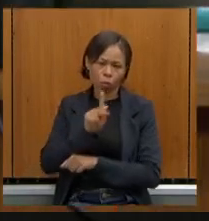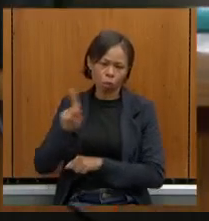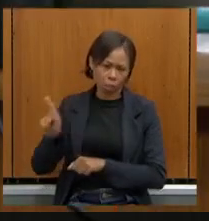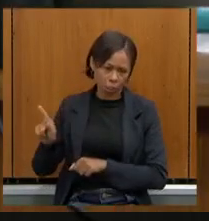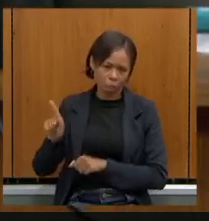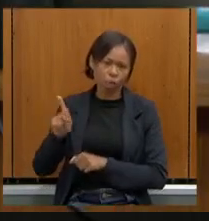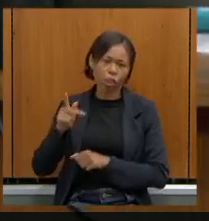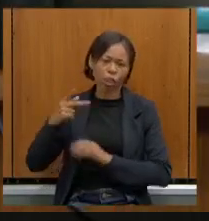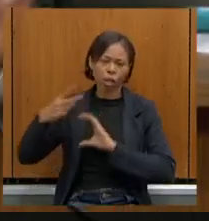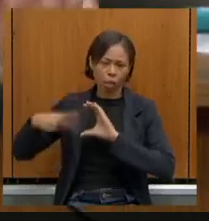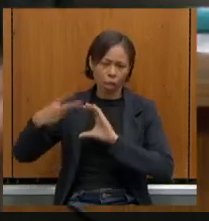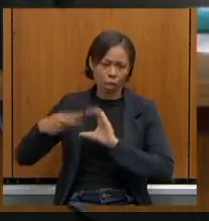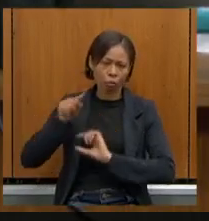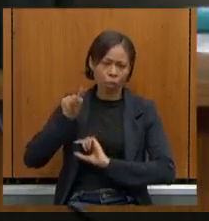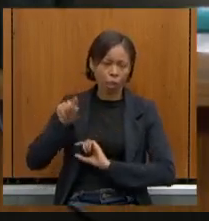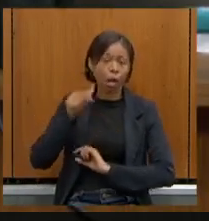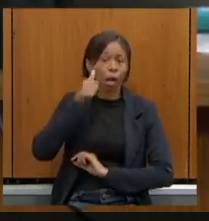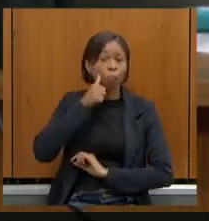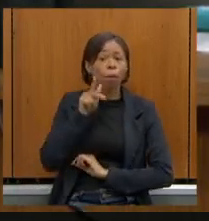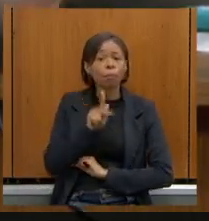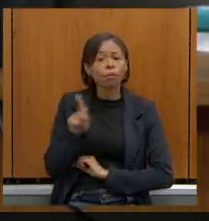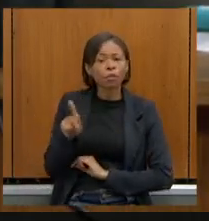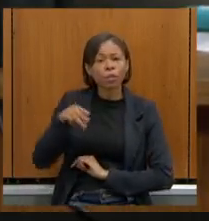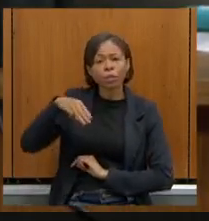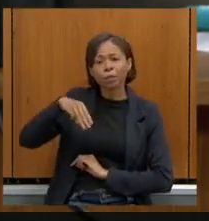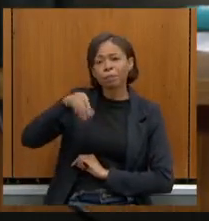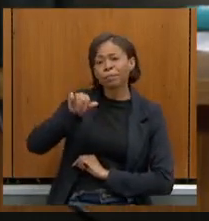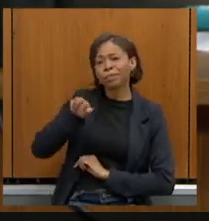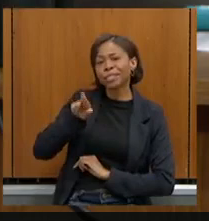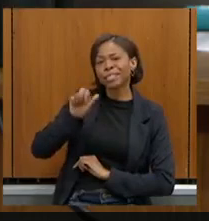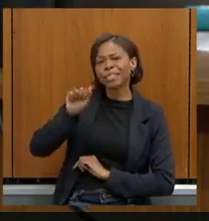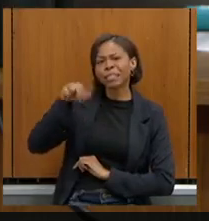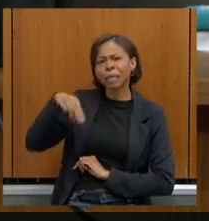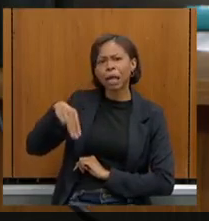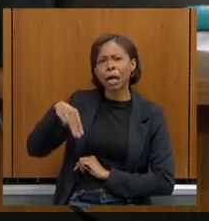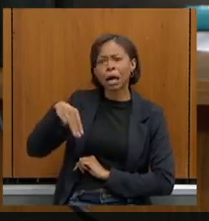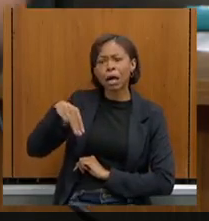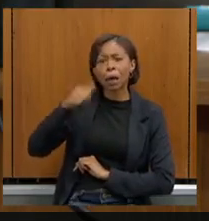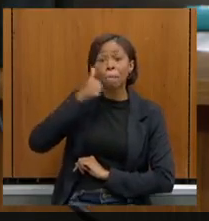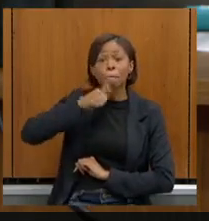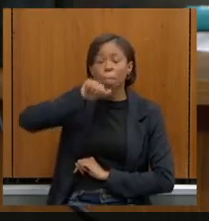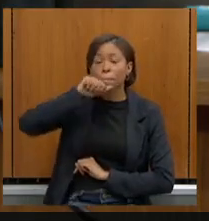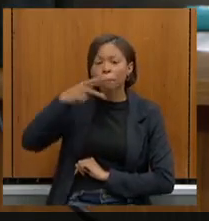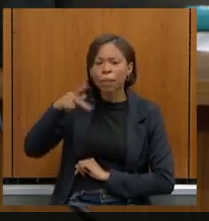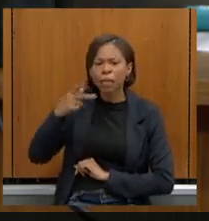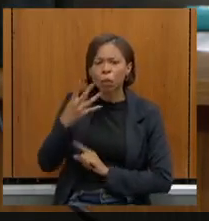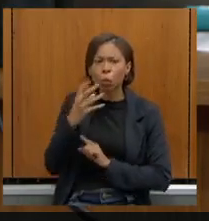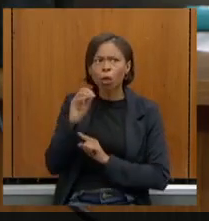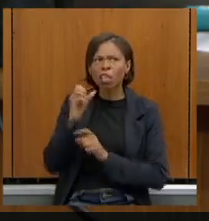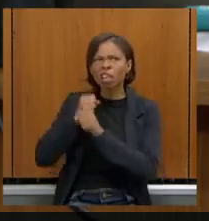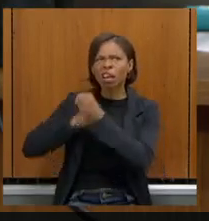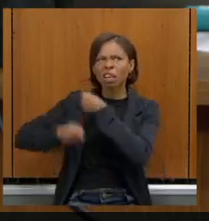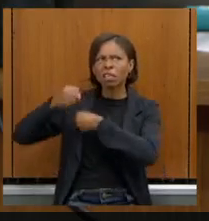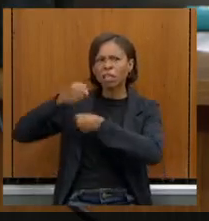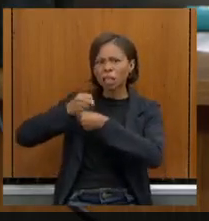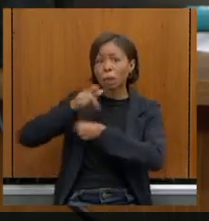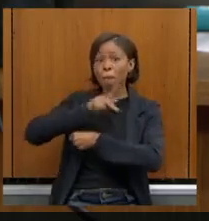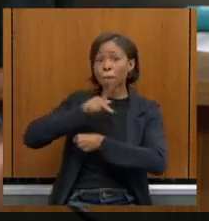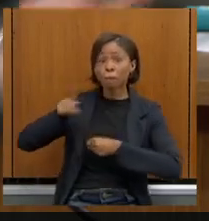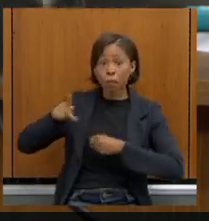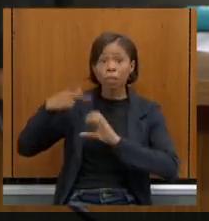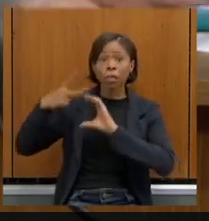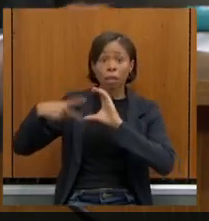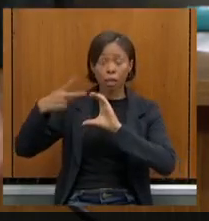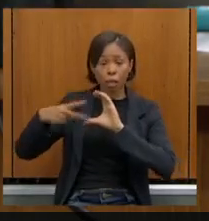a professora Miriam, a mãe dela foi presidenta da Câmara há 40 anos atrás, foi a primeira mulher a presidir a Câmara em Minas Gerais